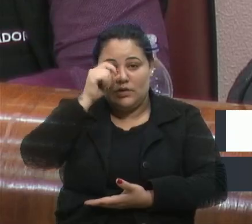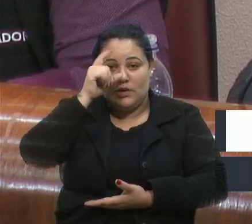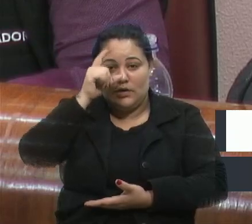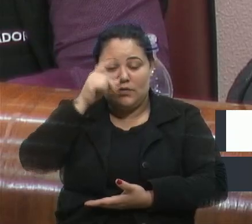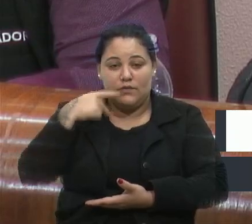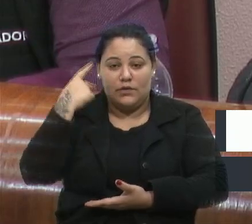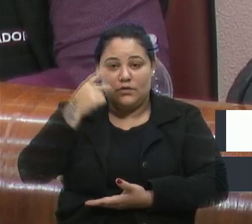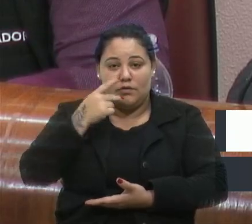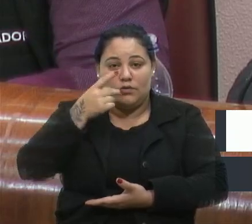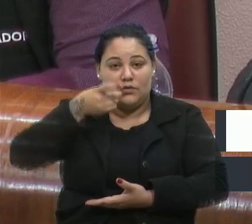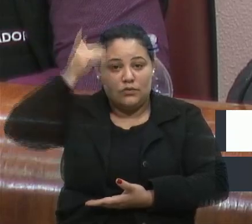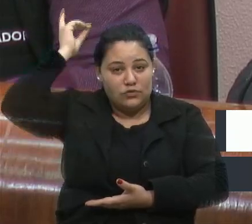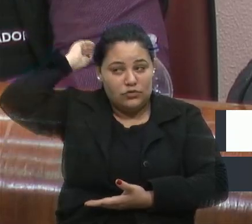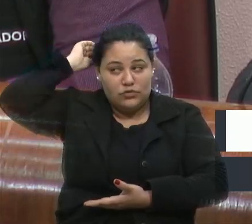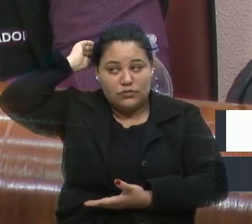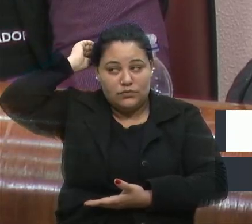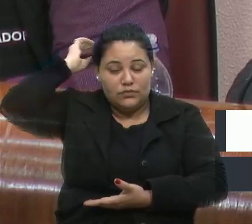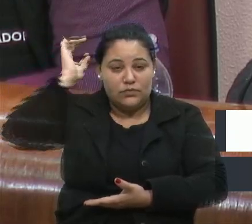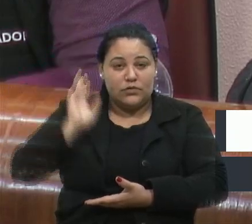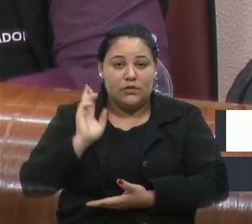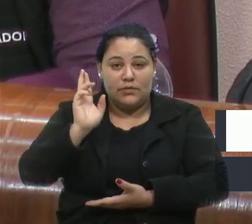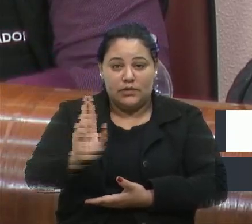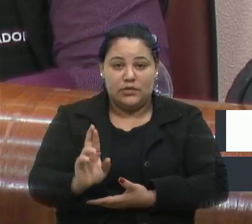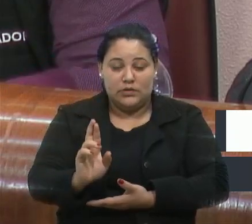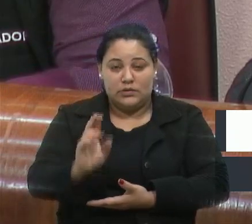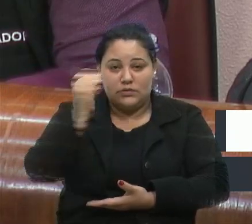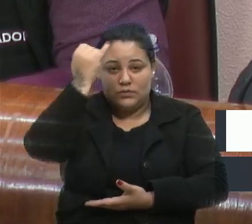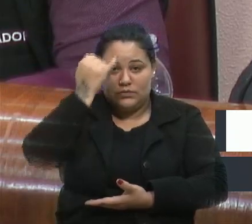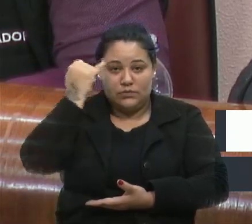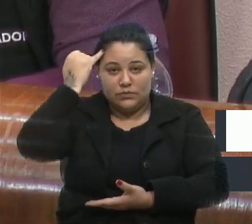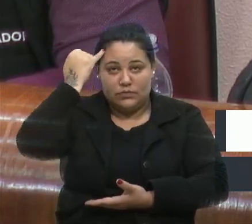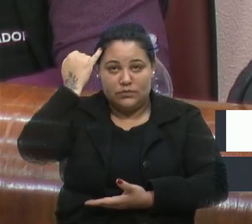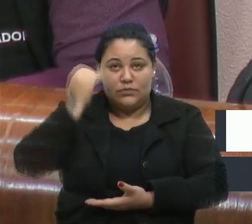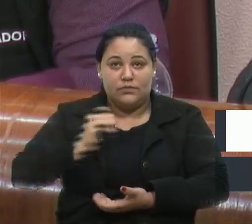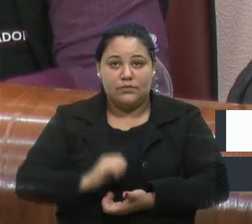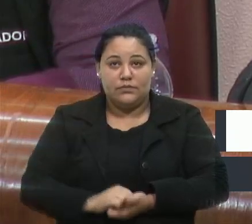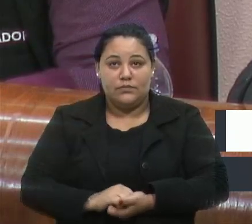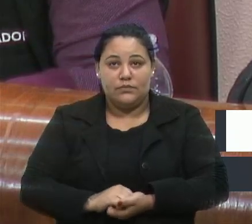Scalco, vereador Lucas Gil e em representação, Pela ordem, vereador